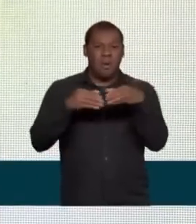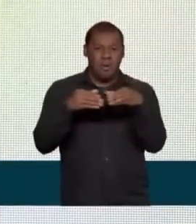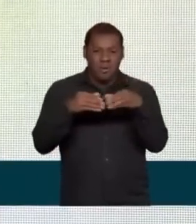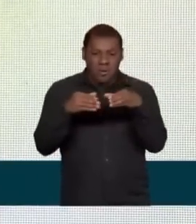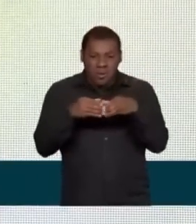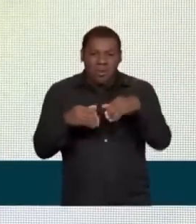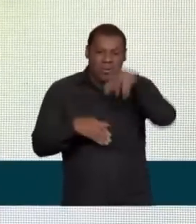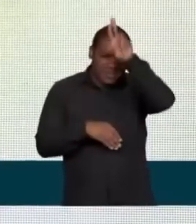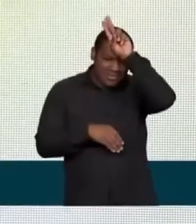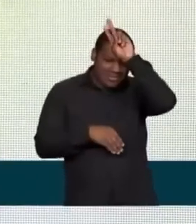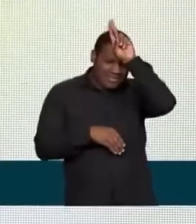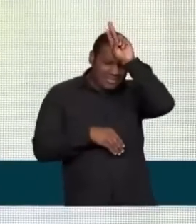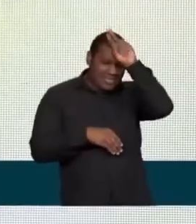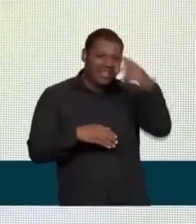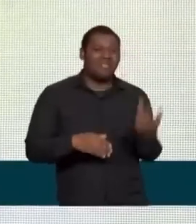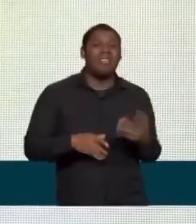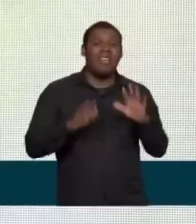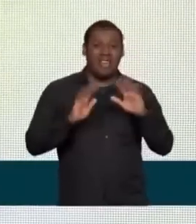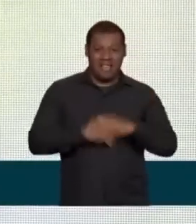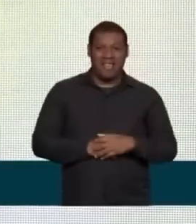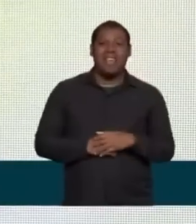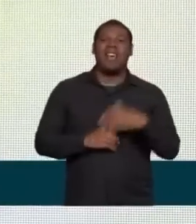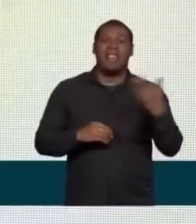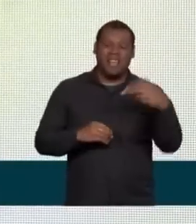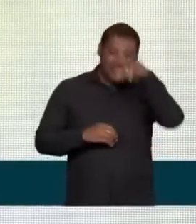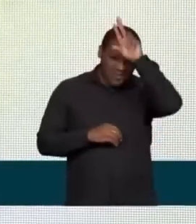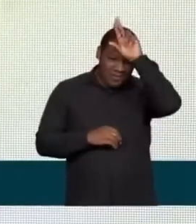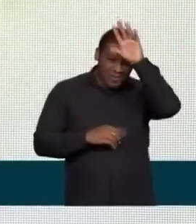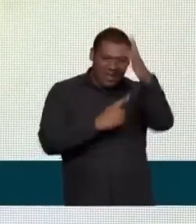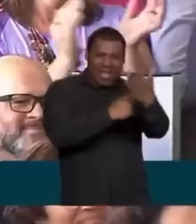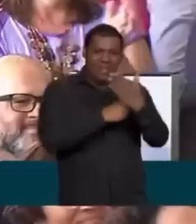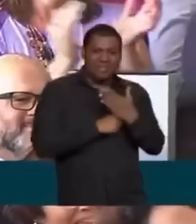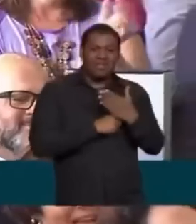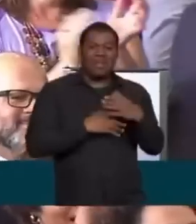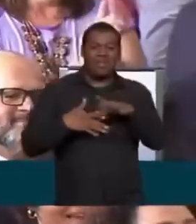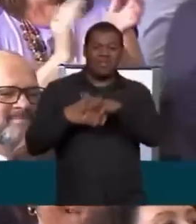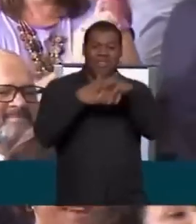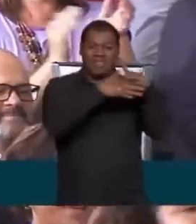pelas formigas. Hoje são elas que guiam meu caminho.